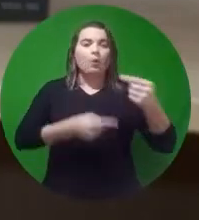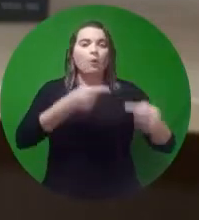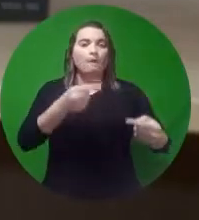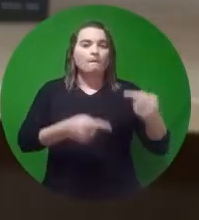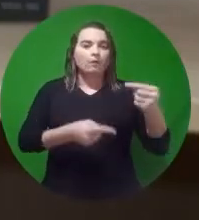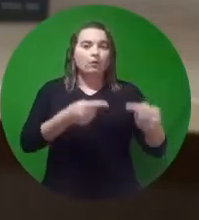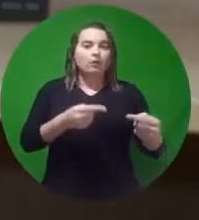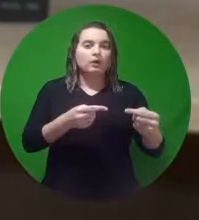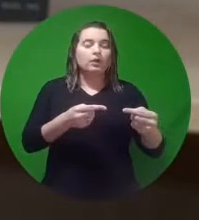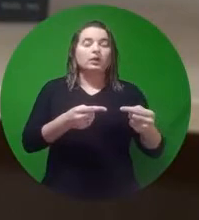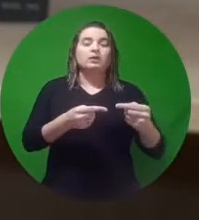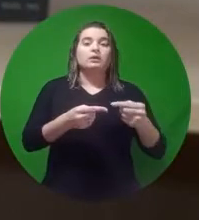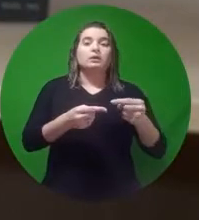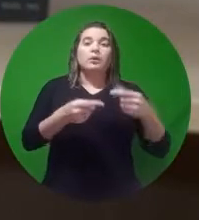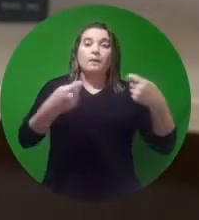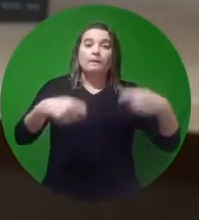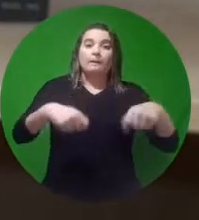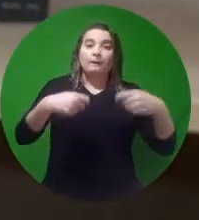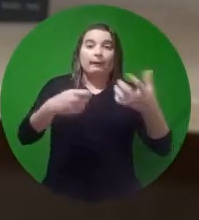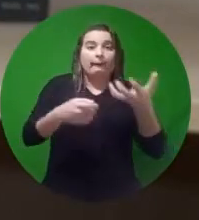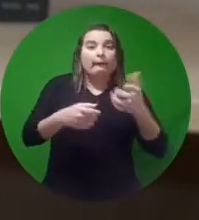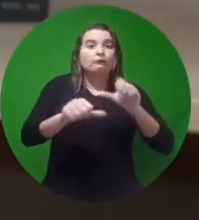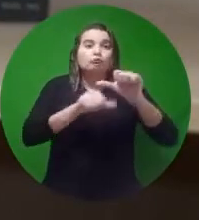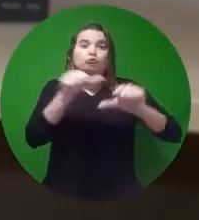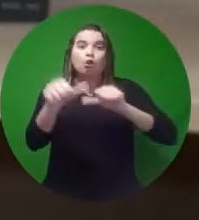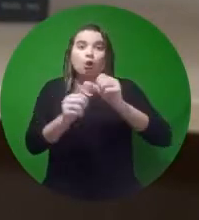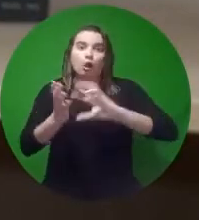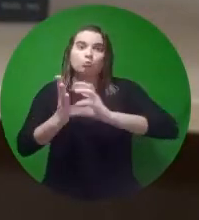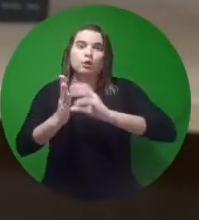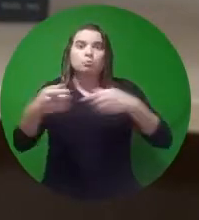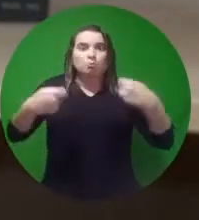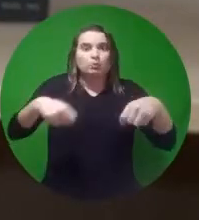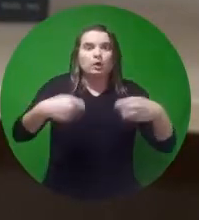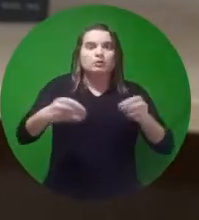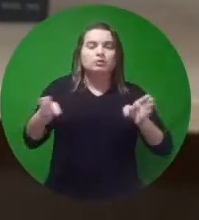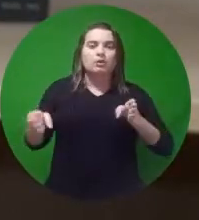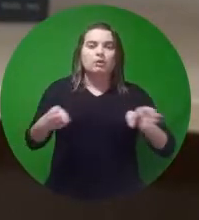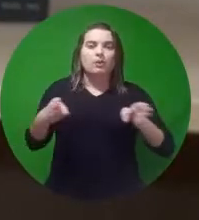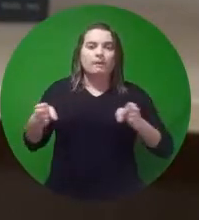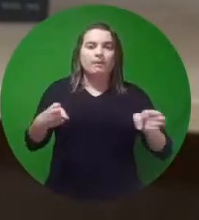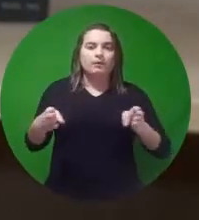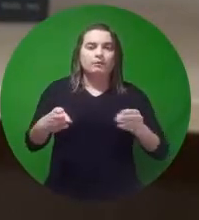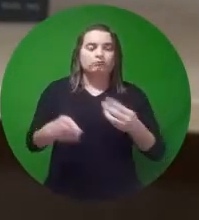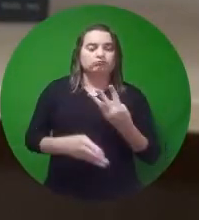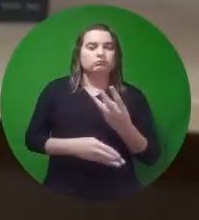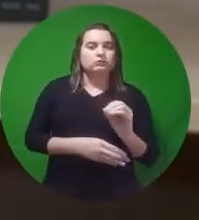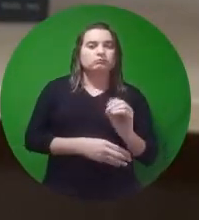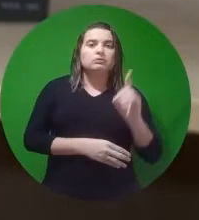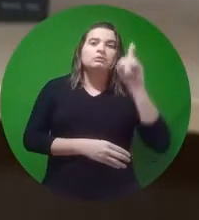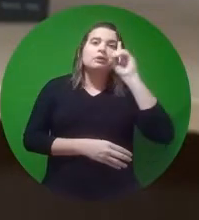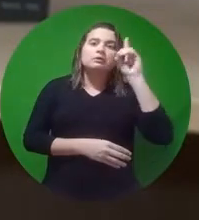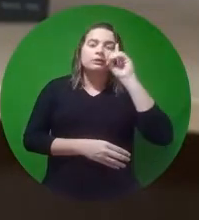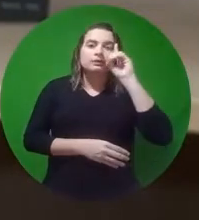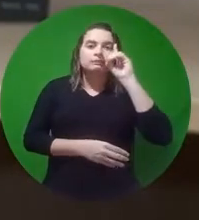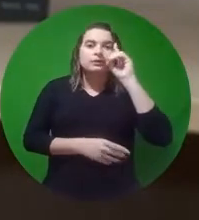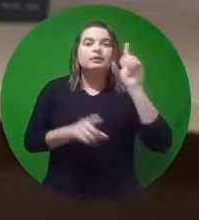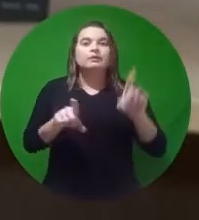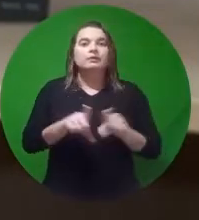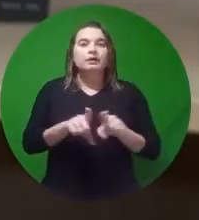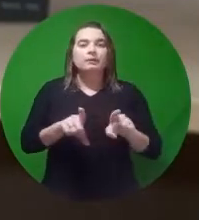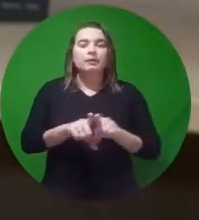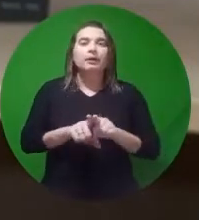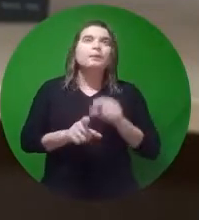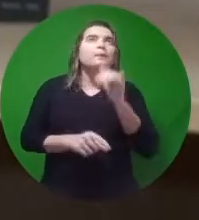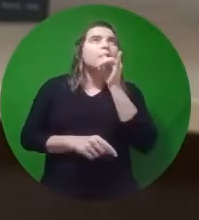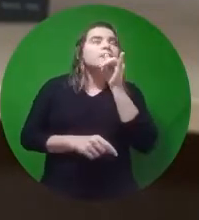30 dias. A outra regra é que o parlamentar ele tem que estar no último ano do mandato vigente. Então,